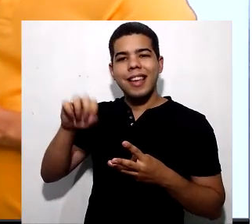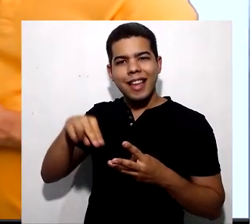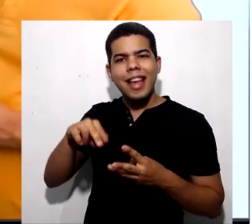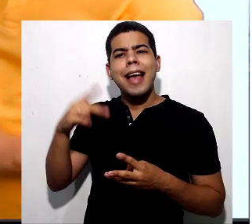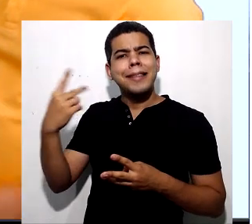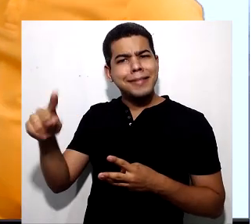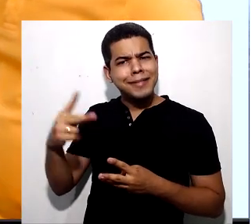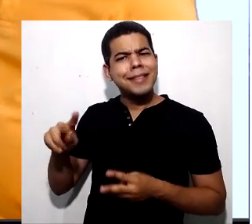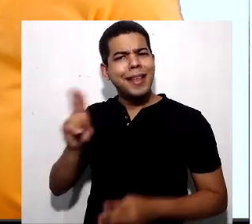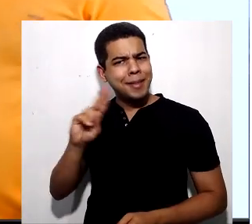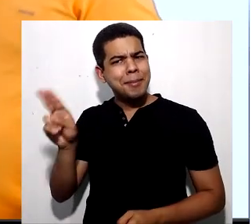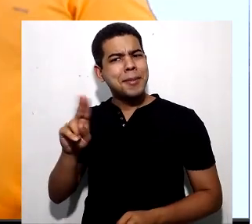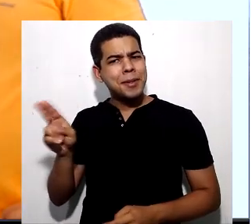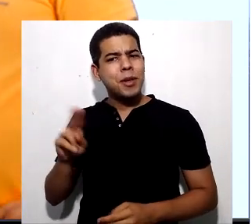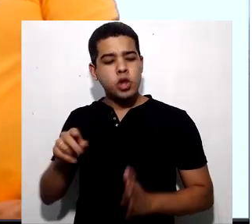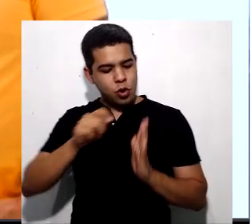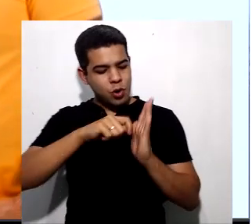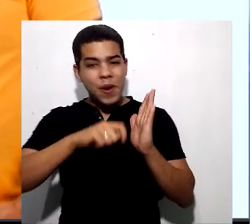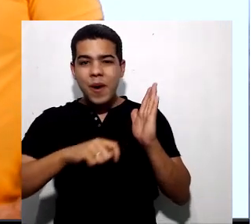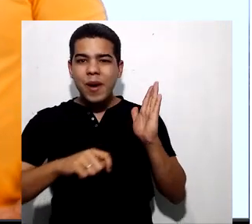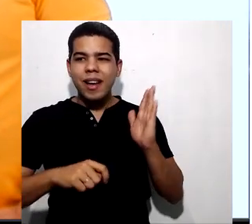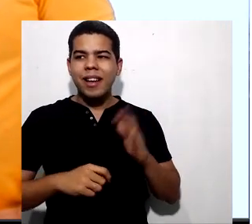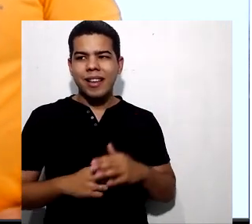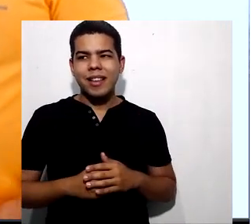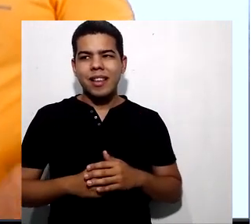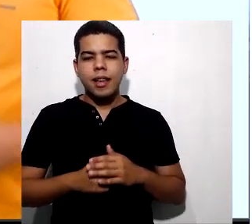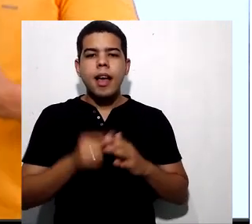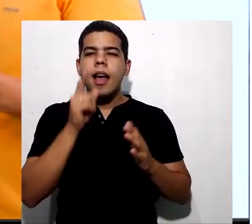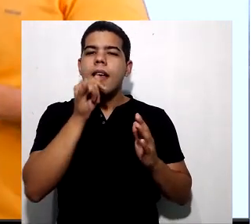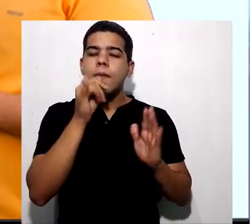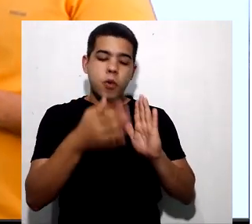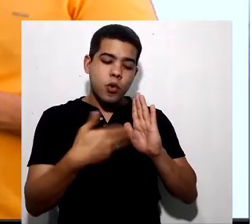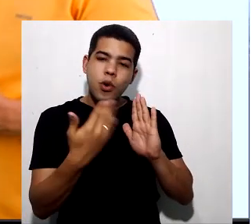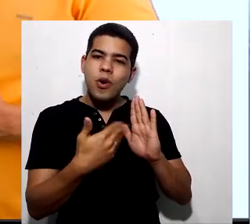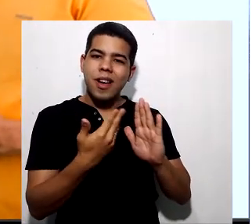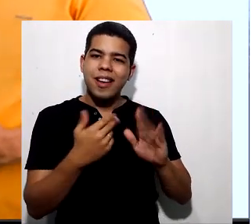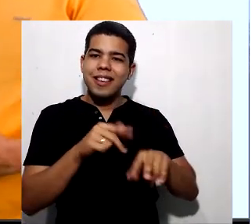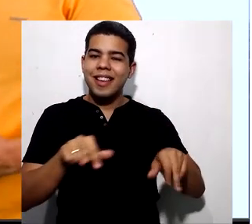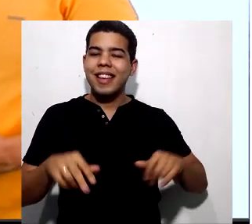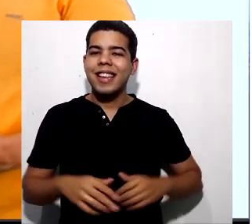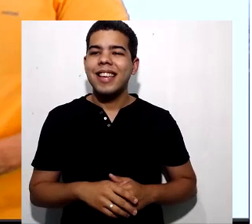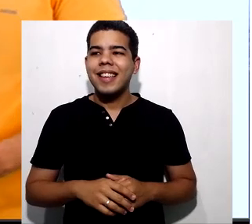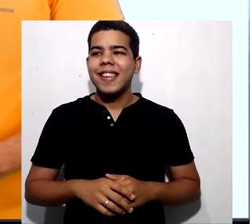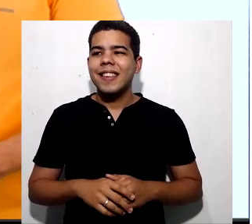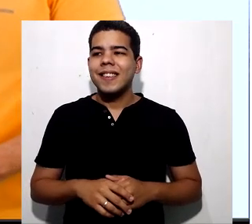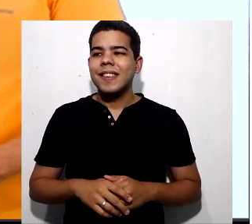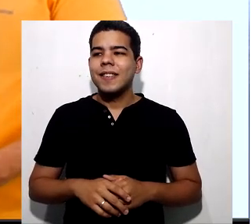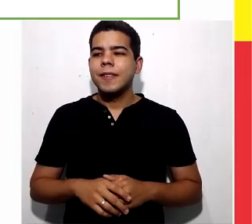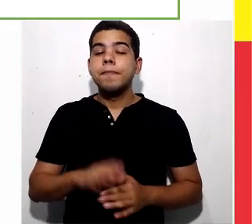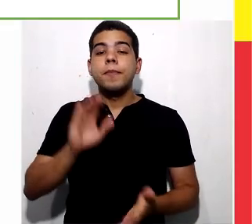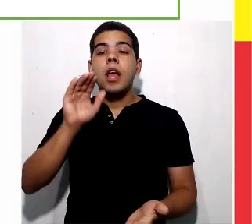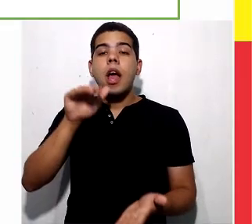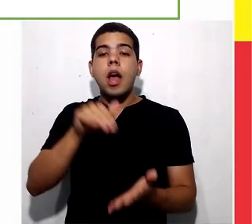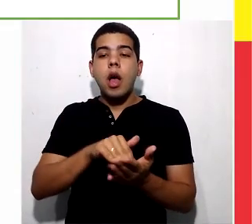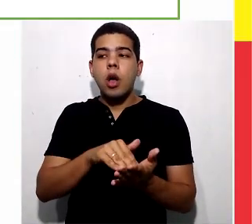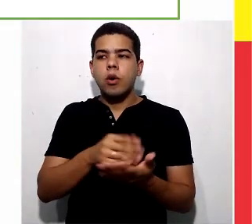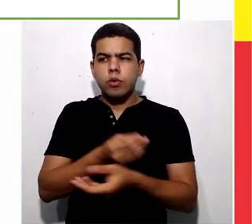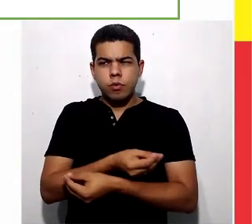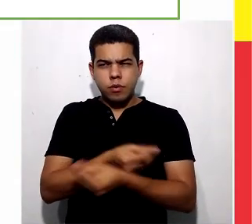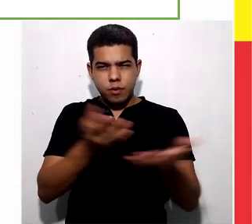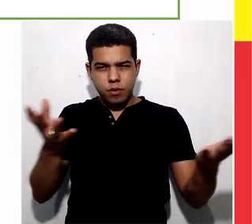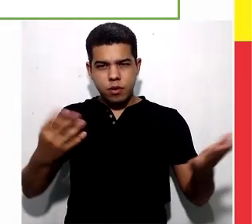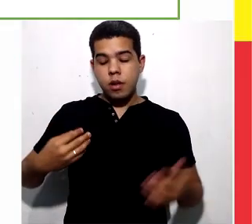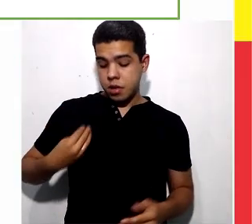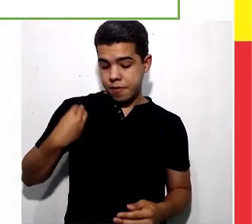Exato. Que ela usava quando ela escrevia em revistas. E nós temos aqui a última obra dela, publicada em